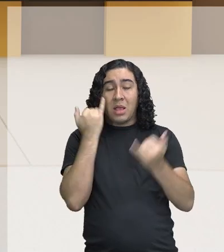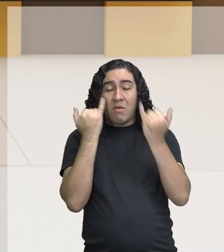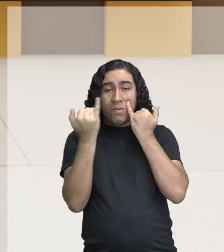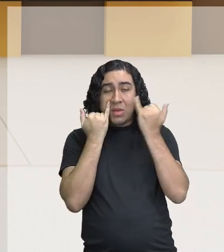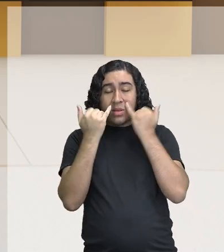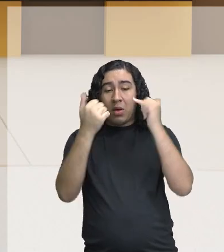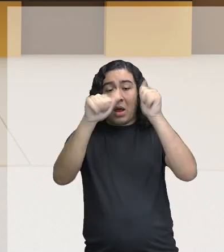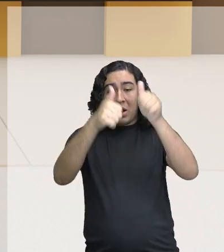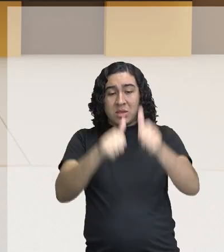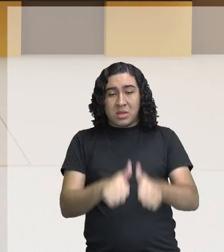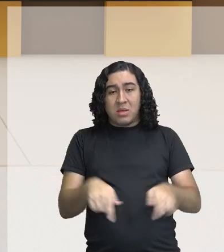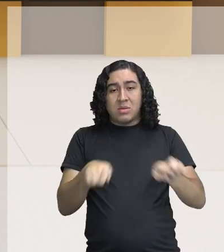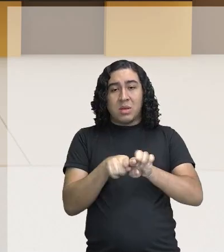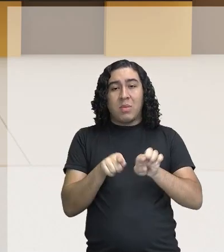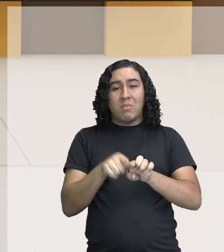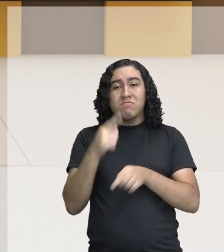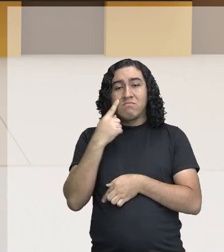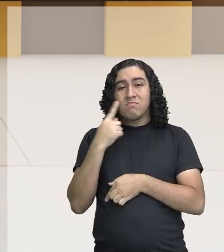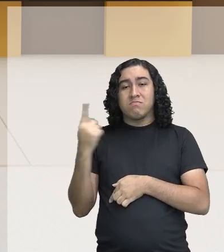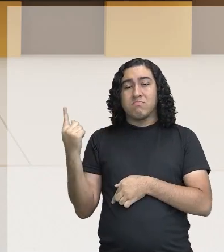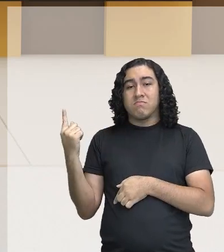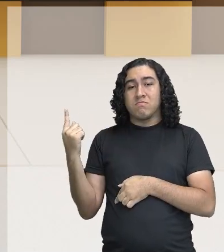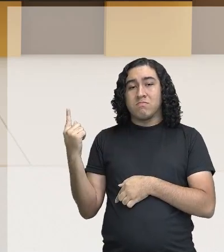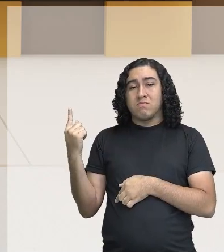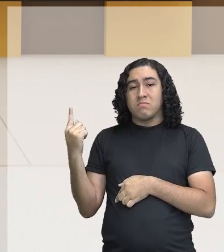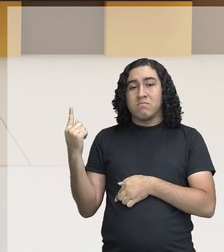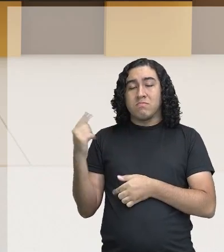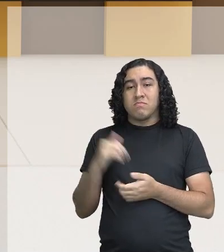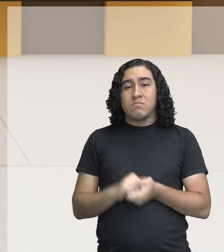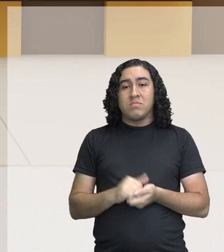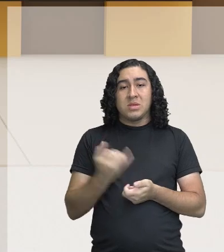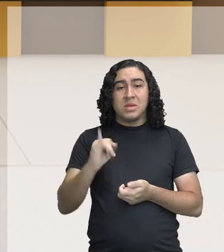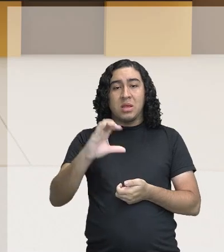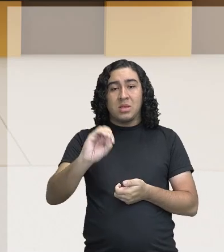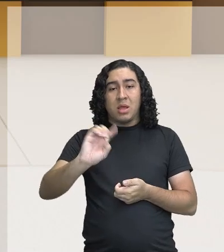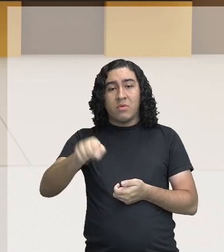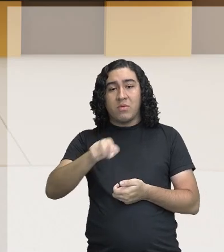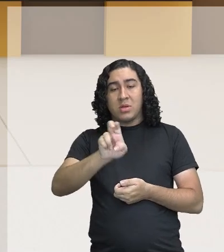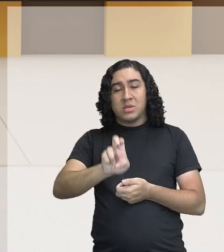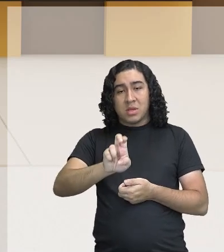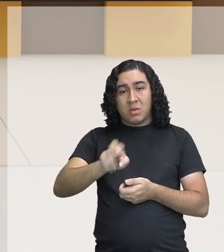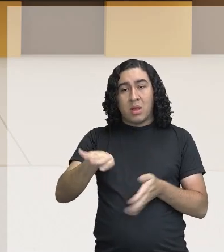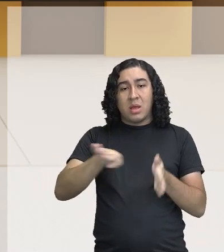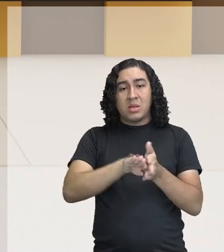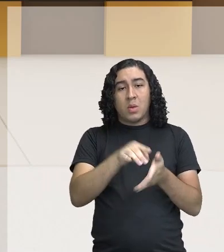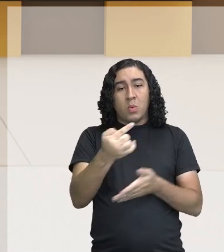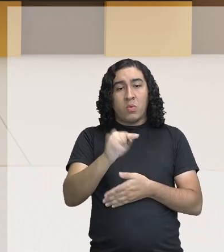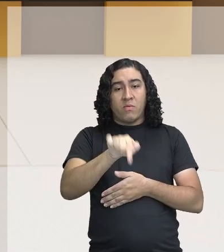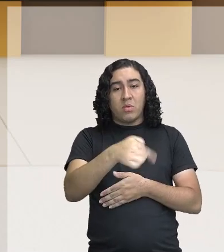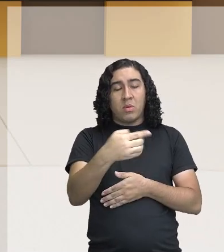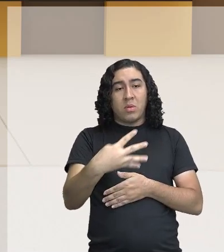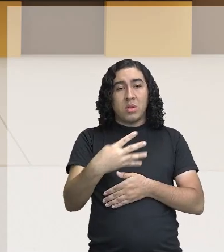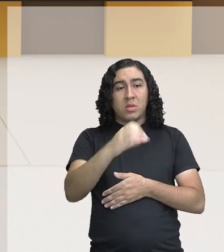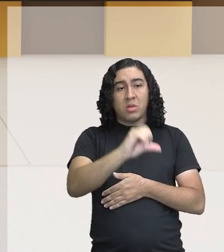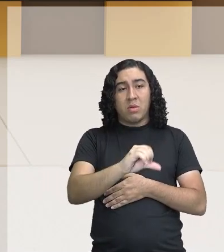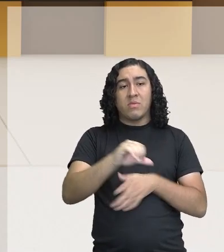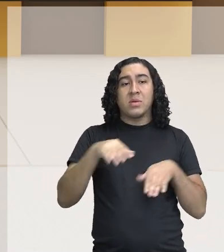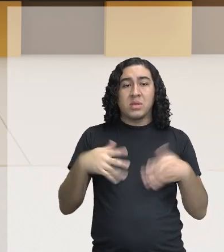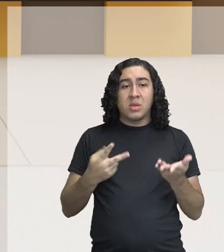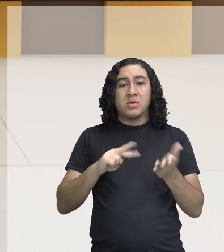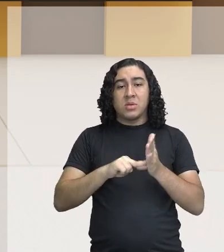analisados, e olha ali o intervalo, quando está entre 0,5 a 1,49,